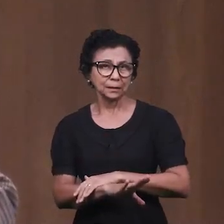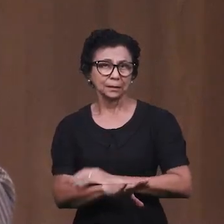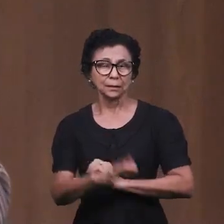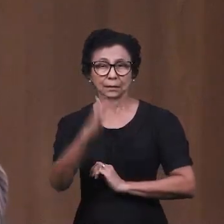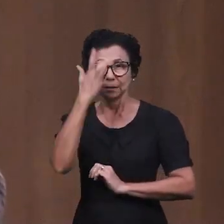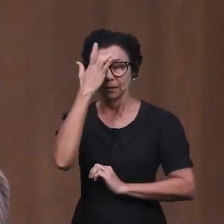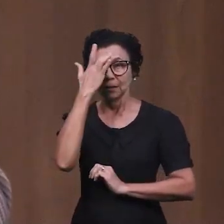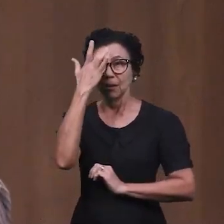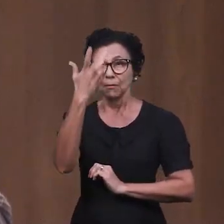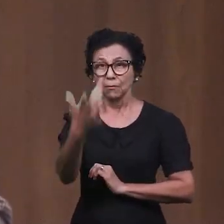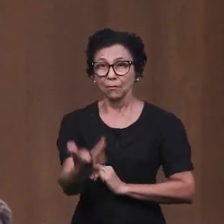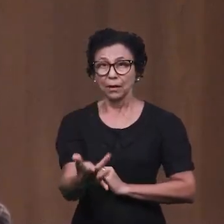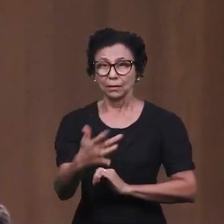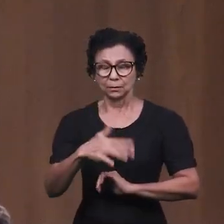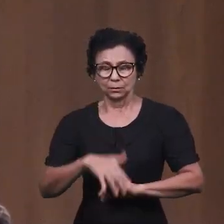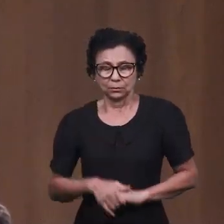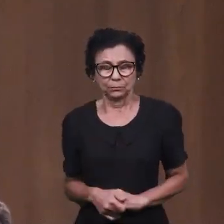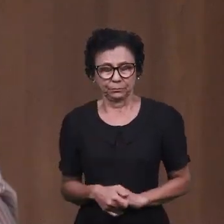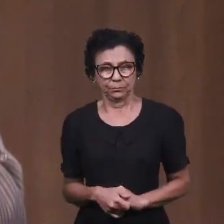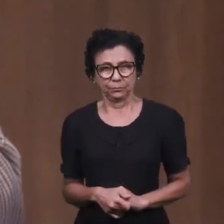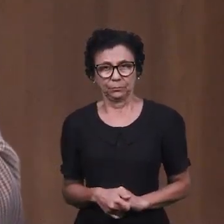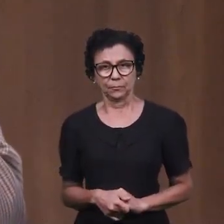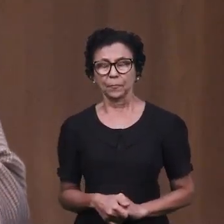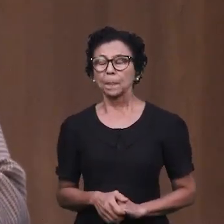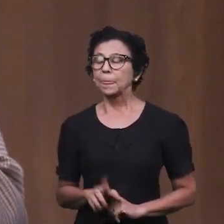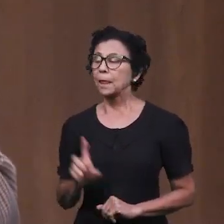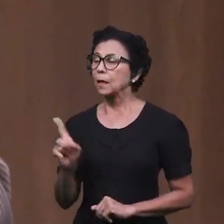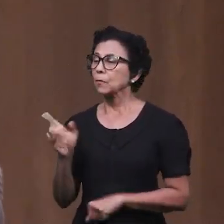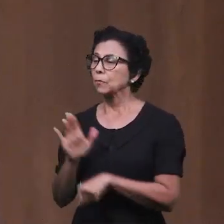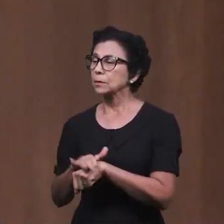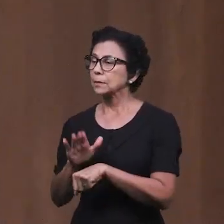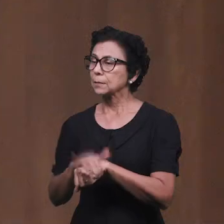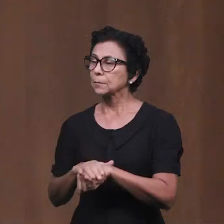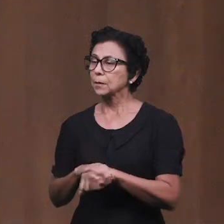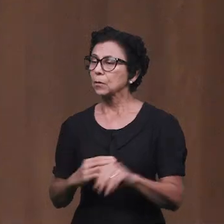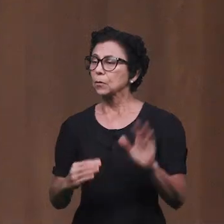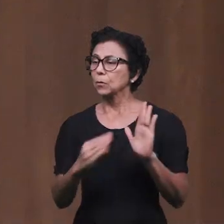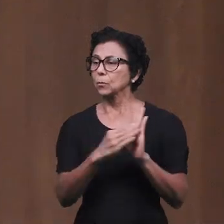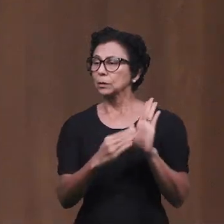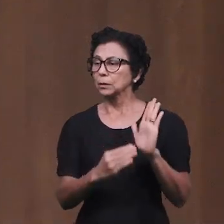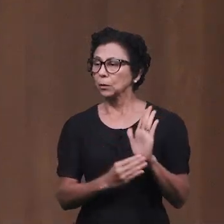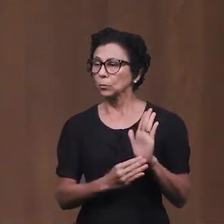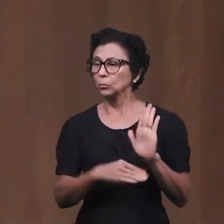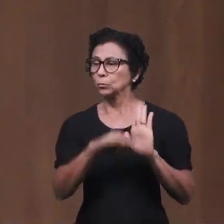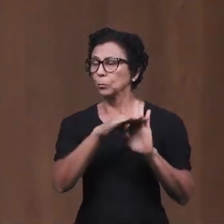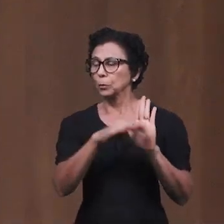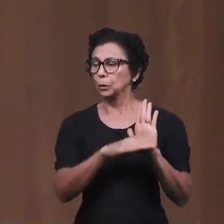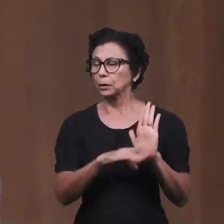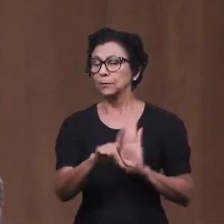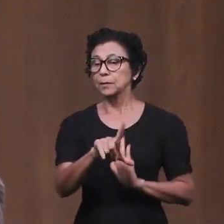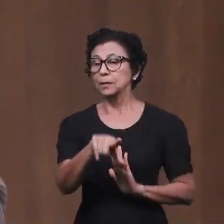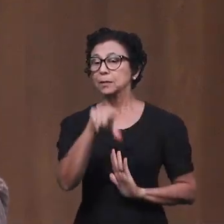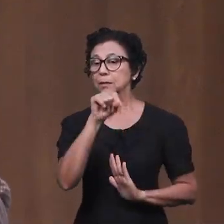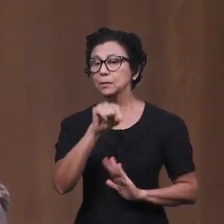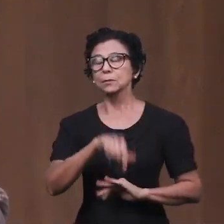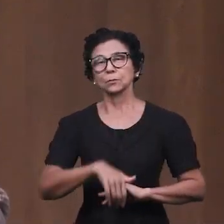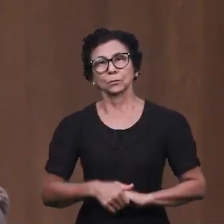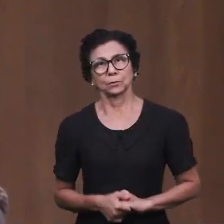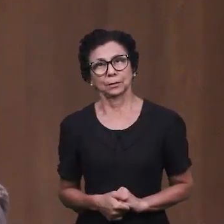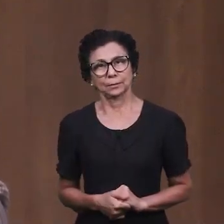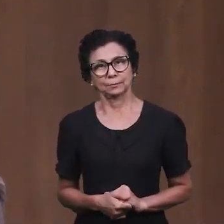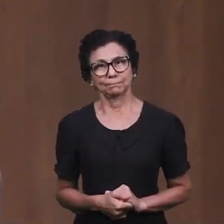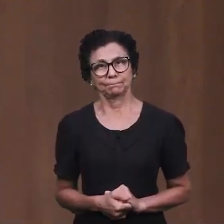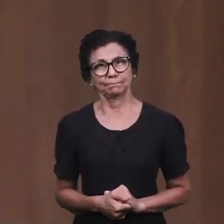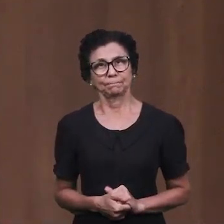assim, escolha o conteúdo. Tenha certeza do que você vai repassar para o seu filho, porque traz